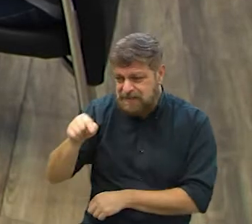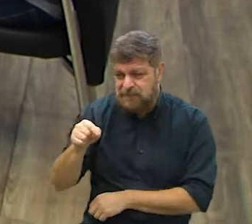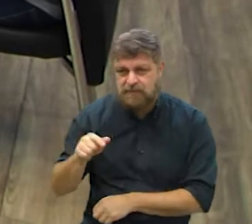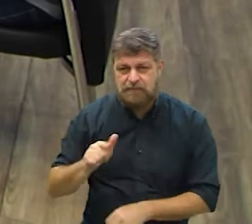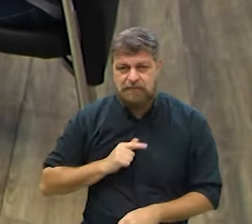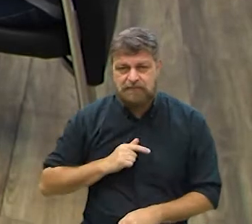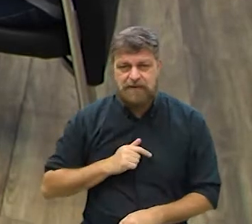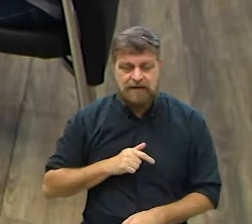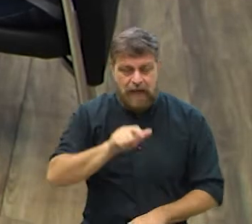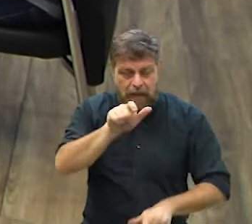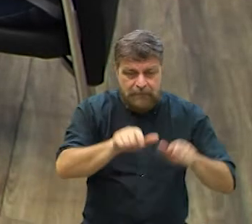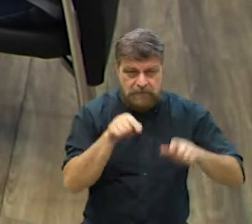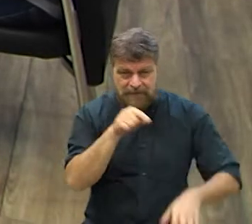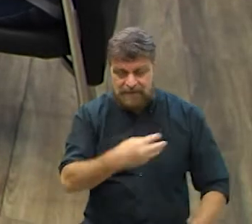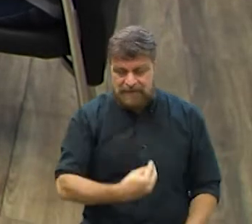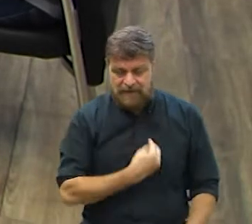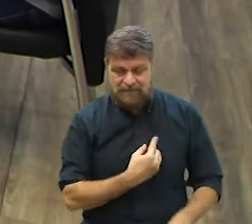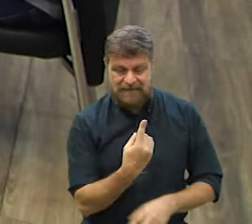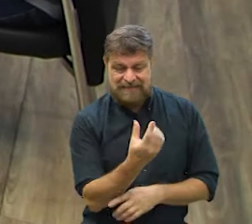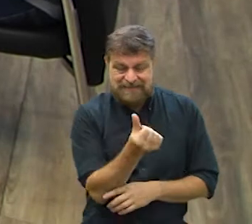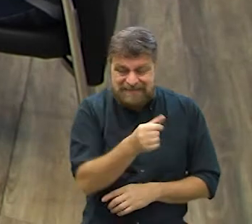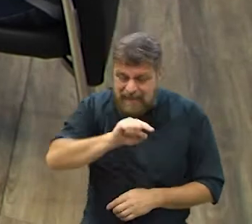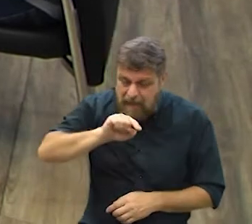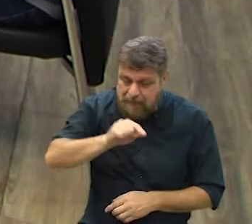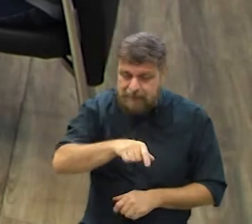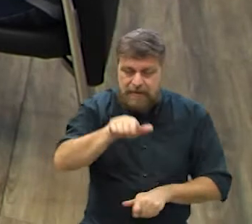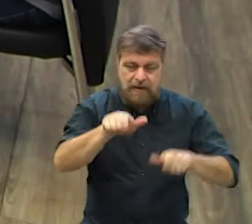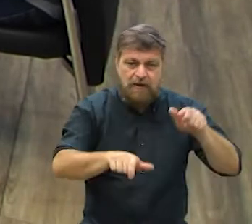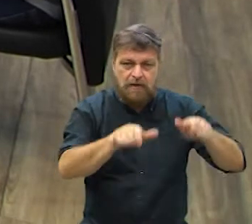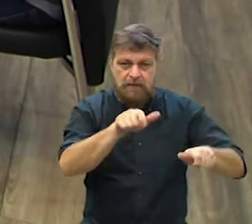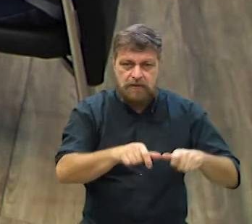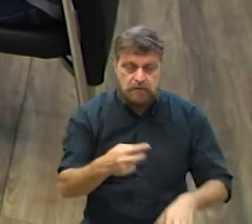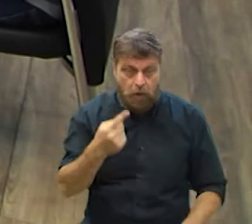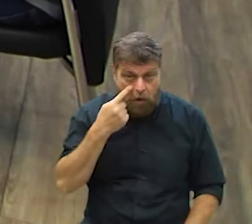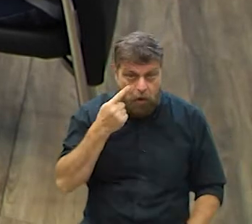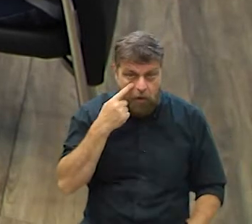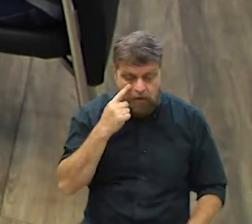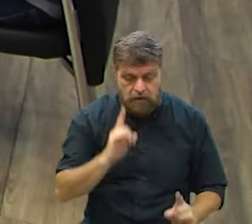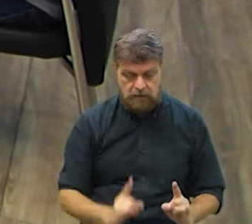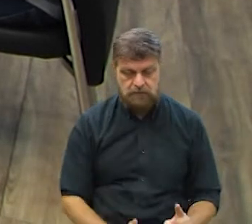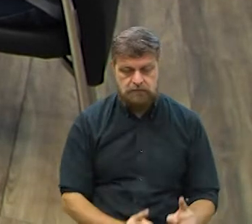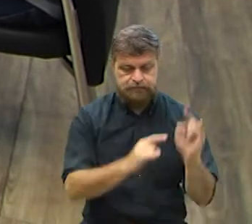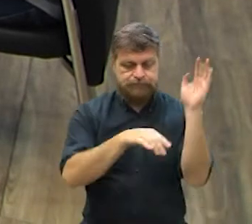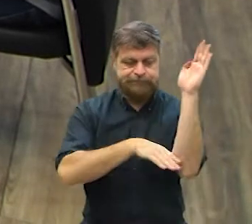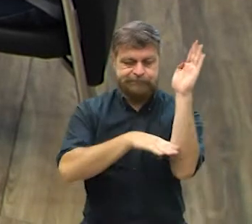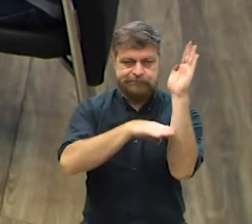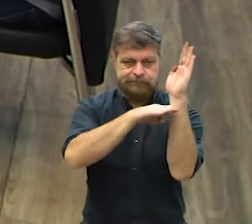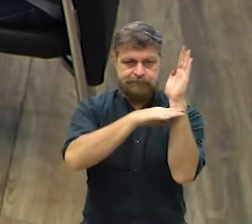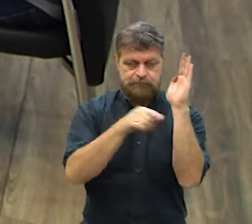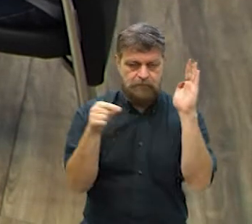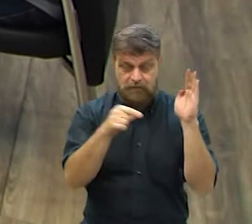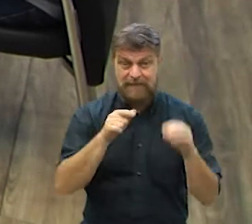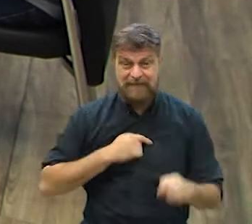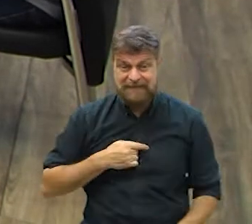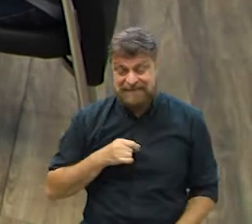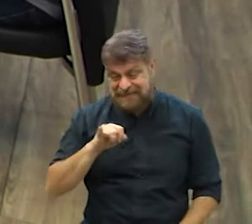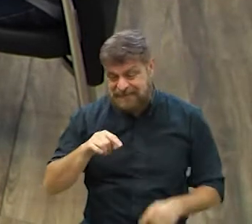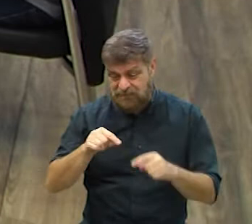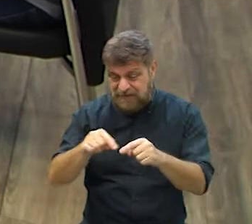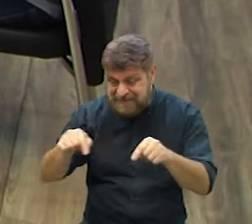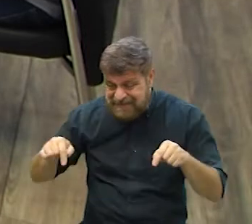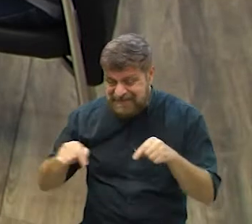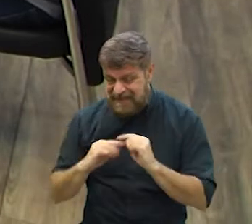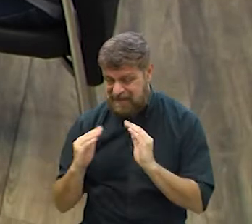6 mil, mas pessoas 16 mil, mais ou menos. Então, olha o tamanho da área que nós demandaríamos para,